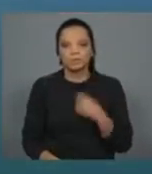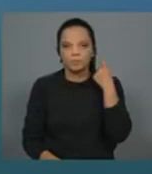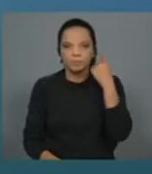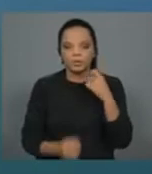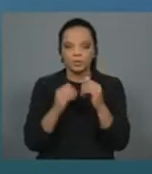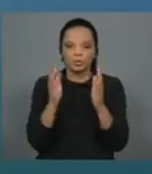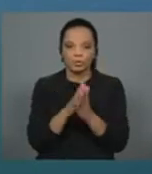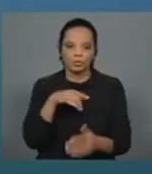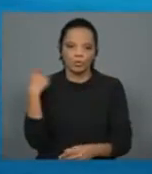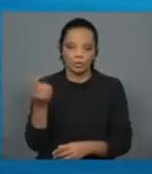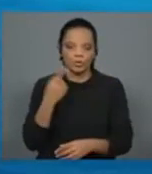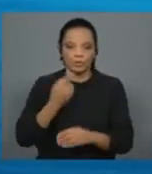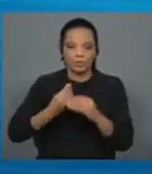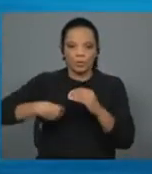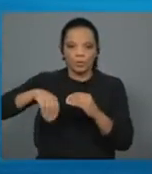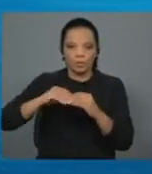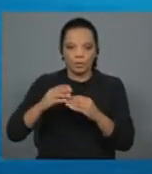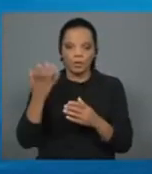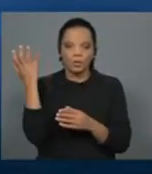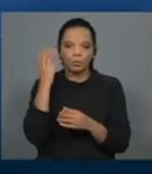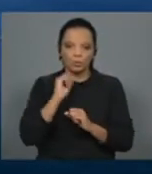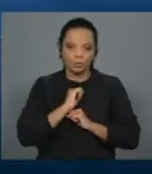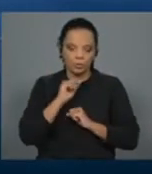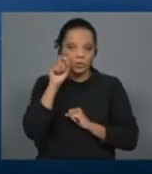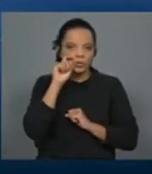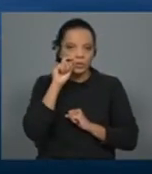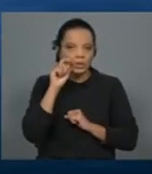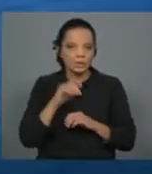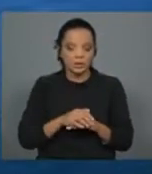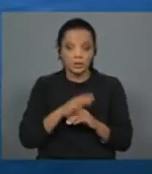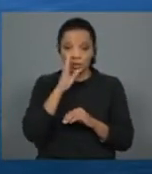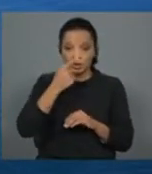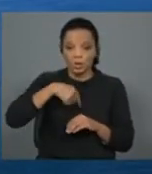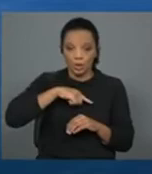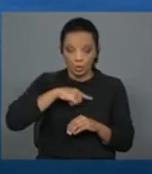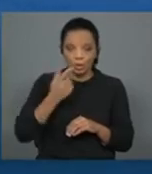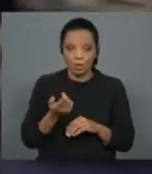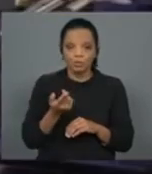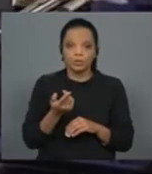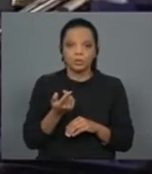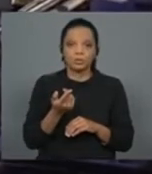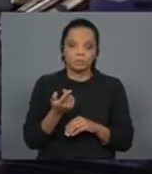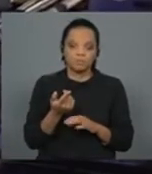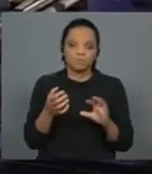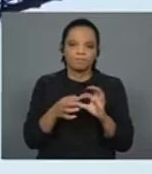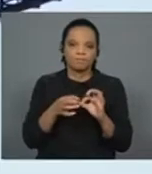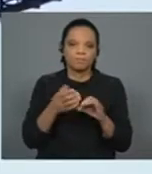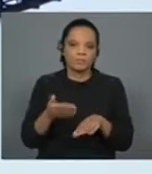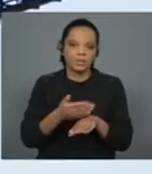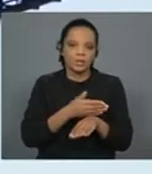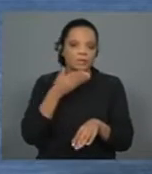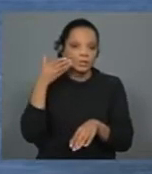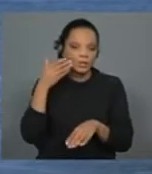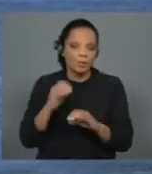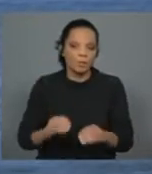devemos, obviamente, completar a nossa cultura de segurança e se nós soubermos correr naquilo que tem a ver com uma intervenção primária, portanto, uma